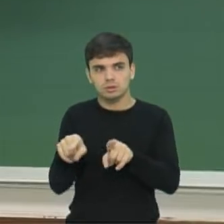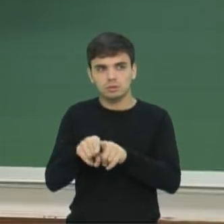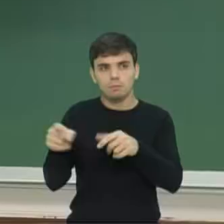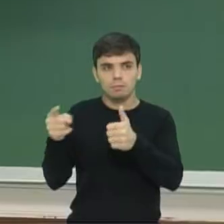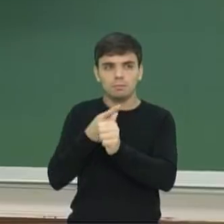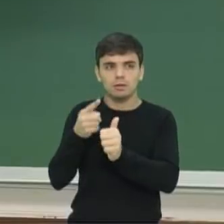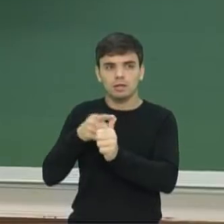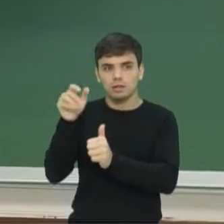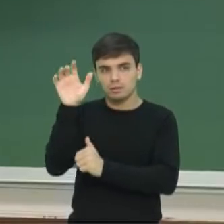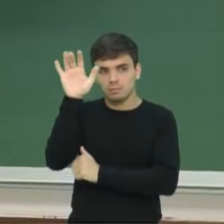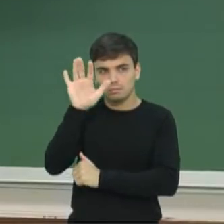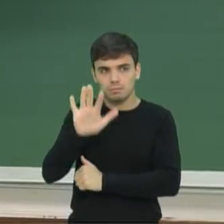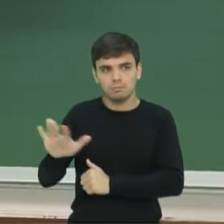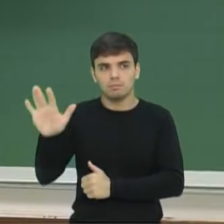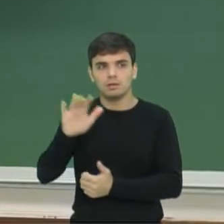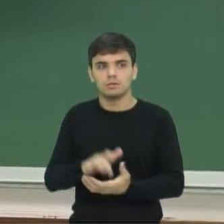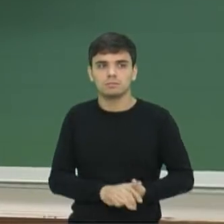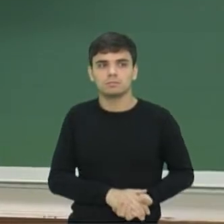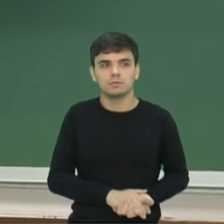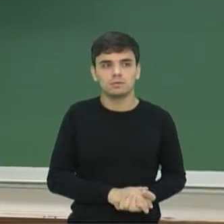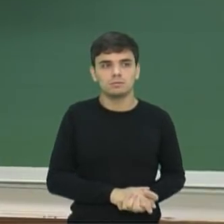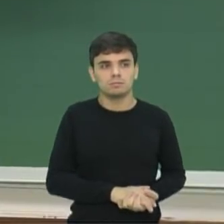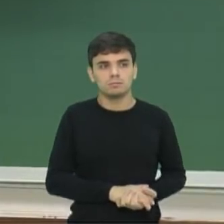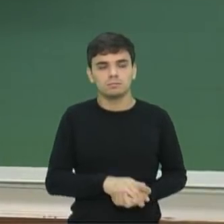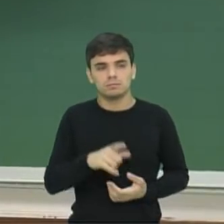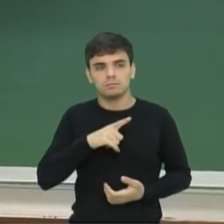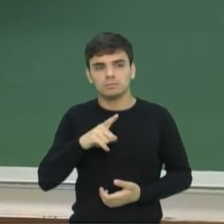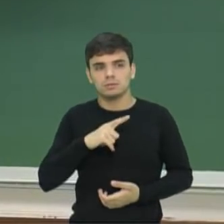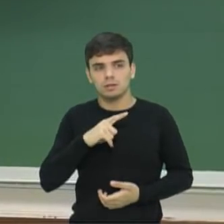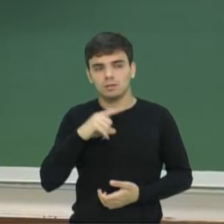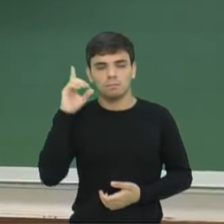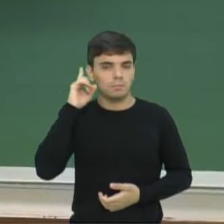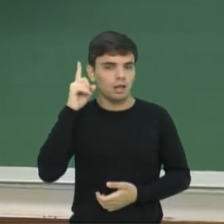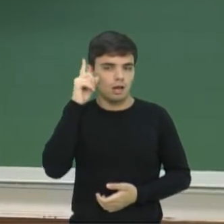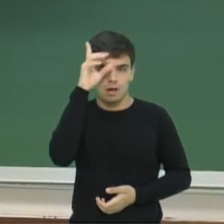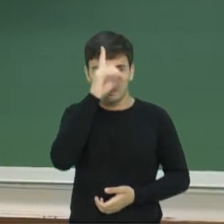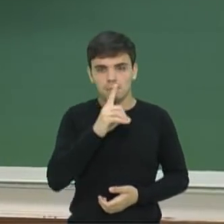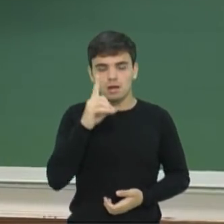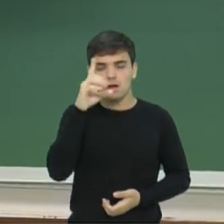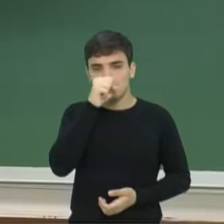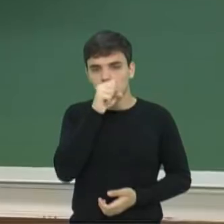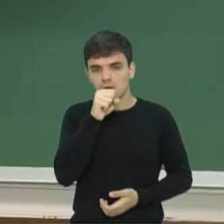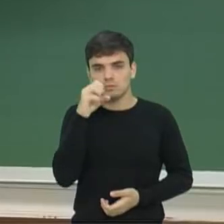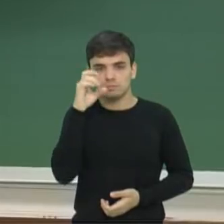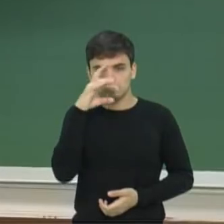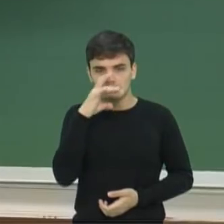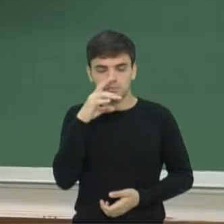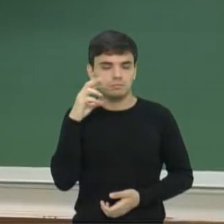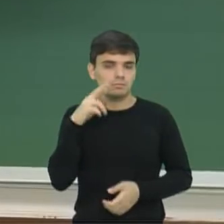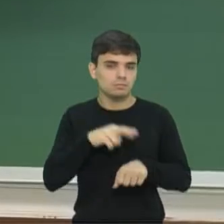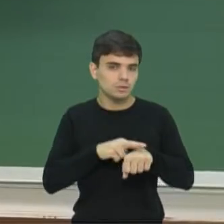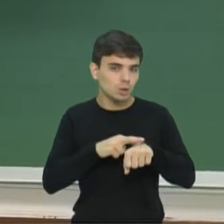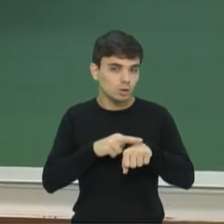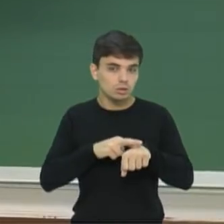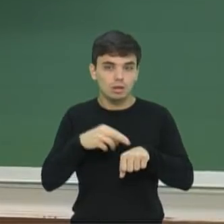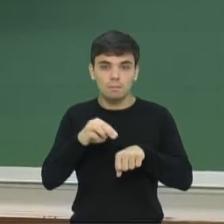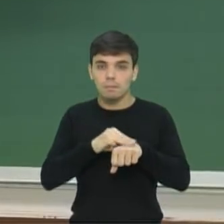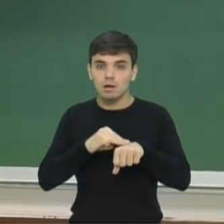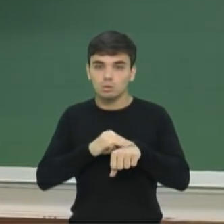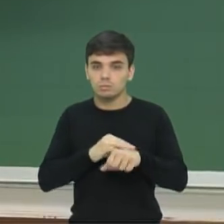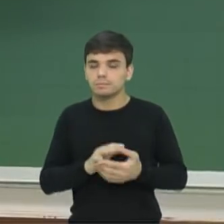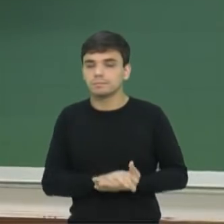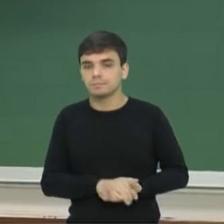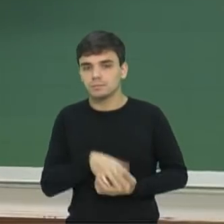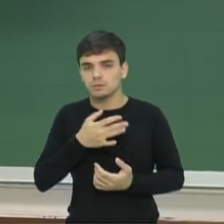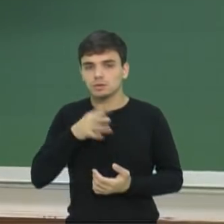não desconsidere essa daqui. Então temos aqui as intermediárias, faixa branca, amarela, laranja, verde, roxa e marrom, que nós também já